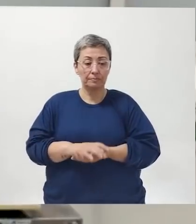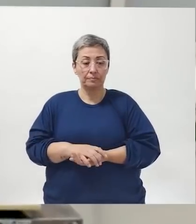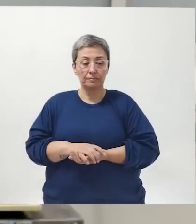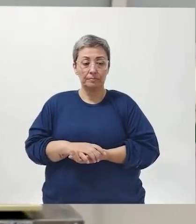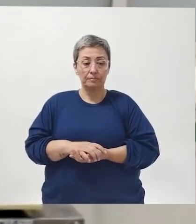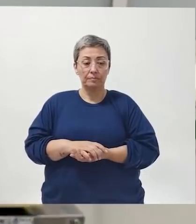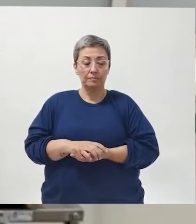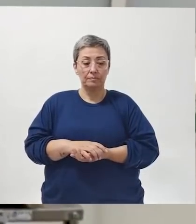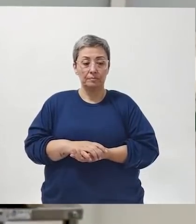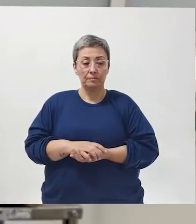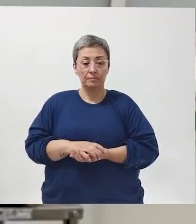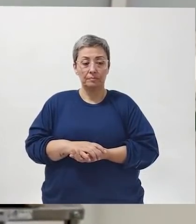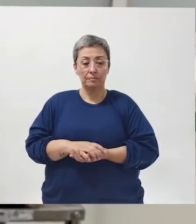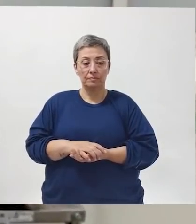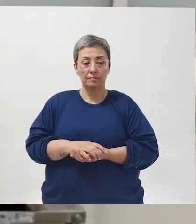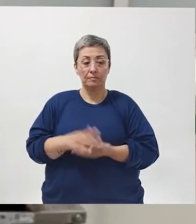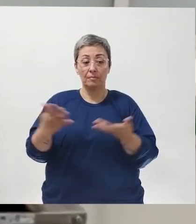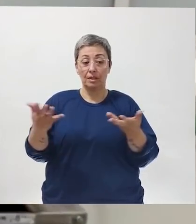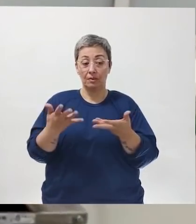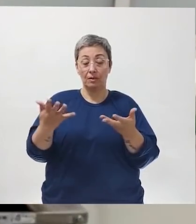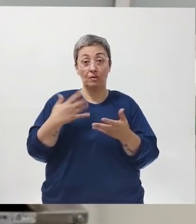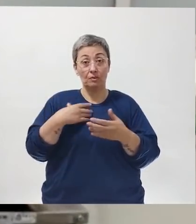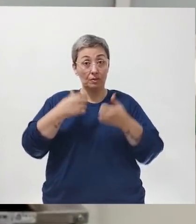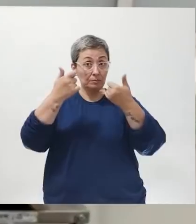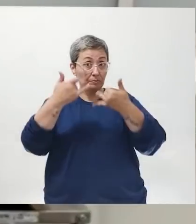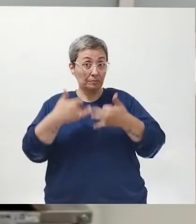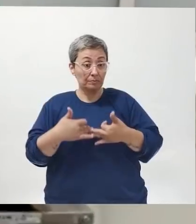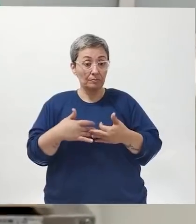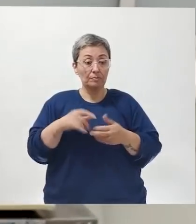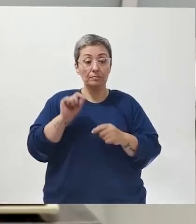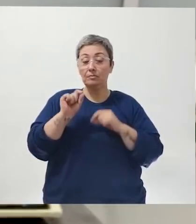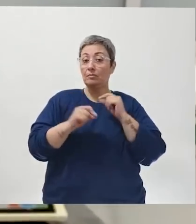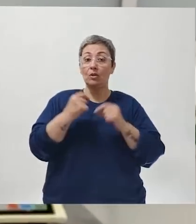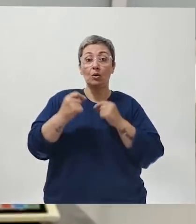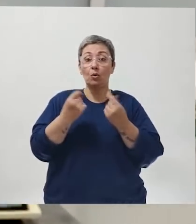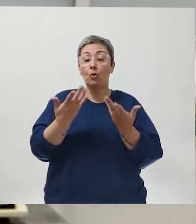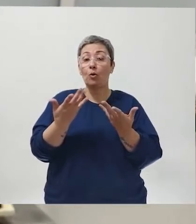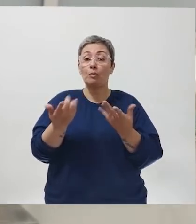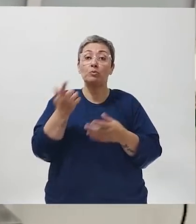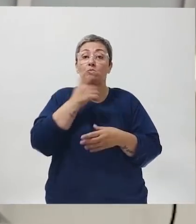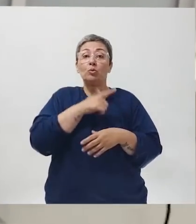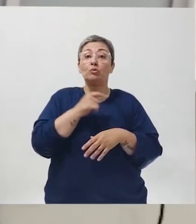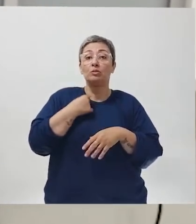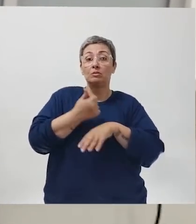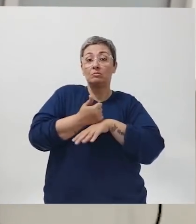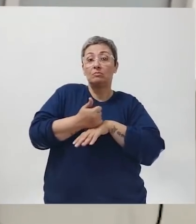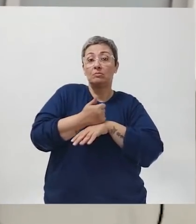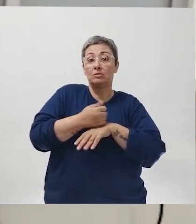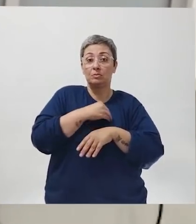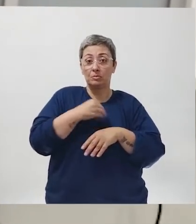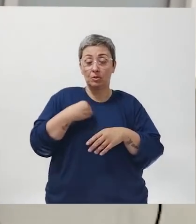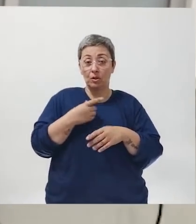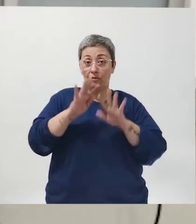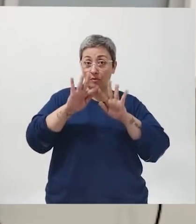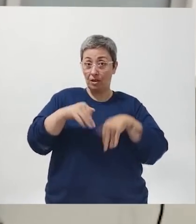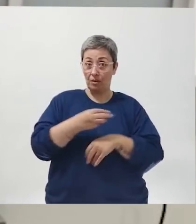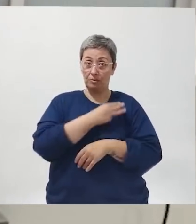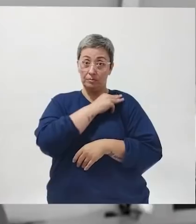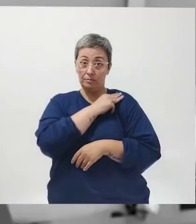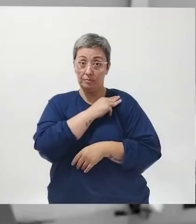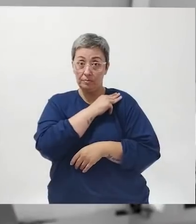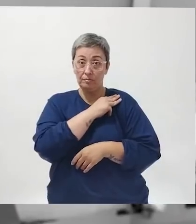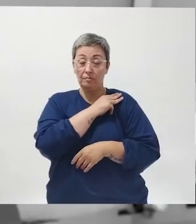Agora eu vou falar para vocês como eu cheguei a ser pediatra. Quando eu terminei o ensino médio, eu prestei uma prova de